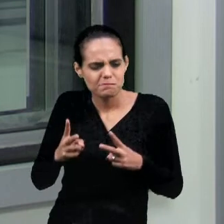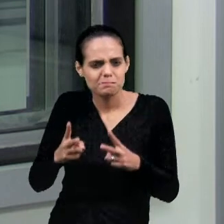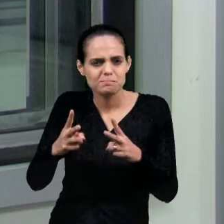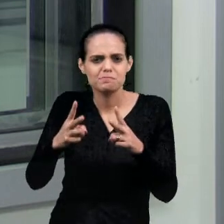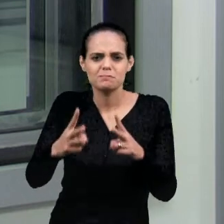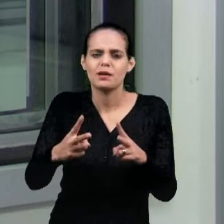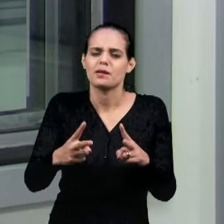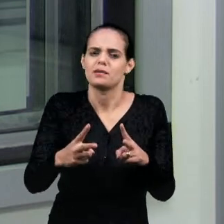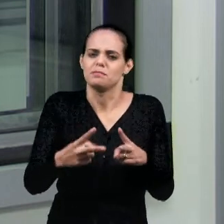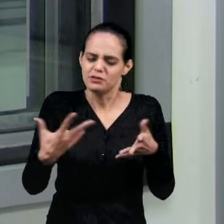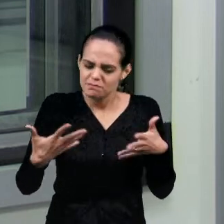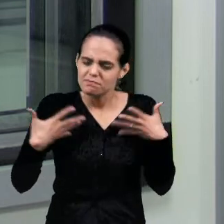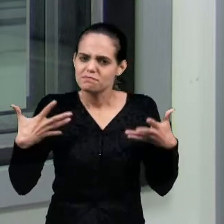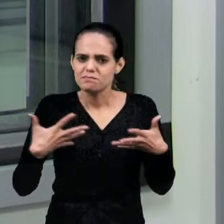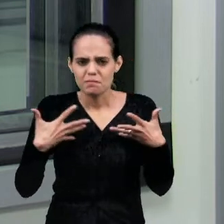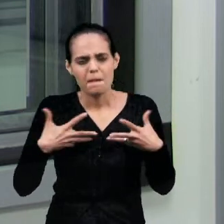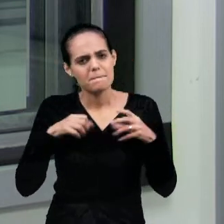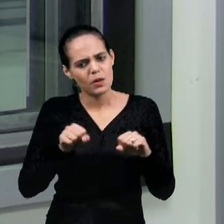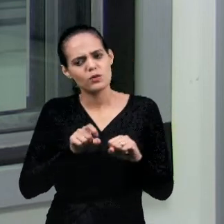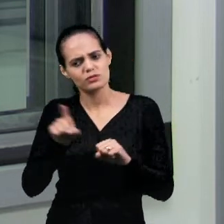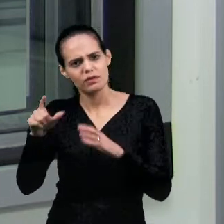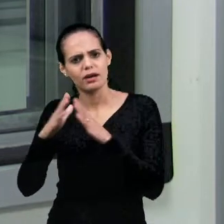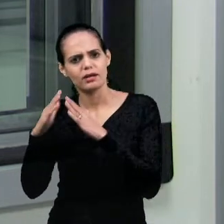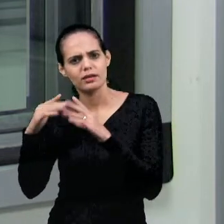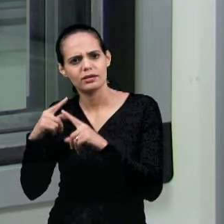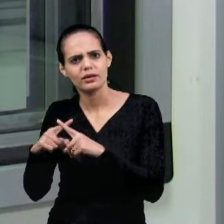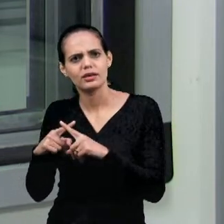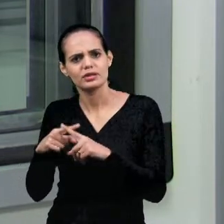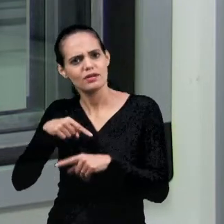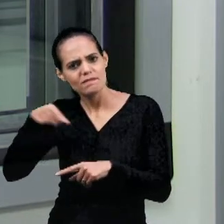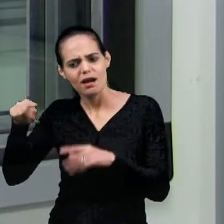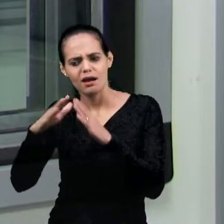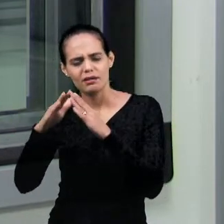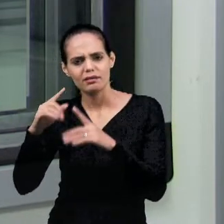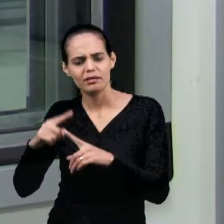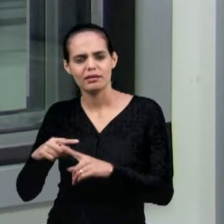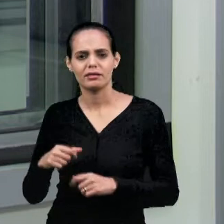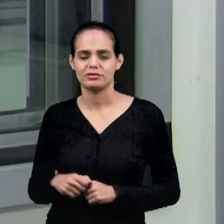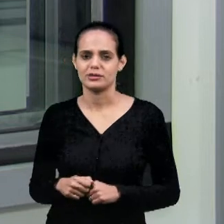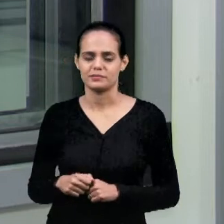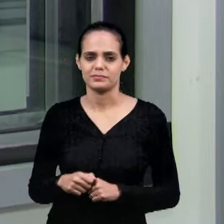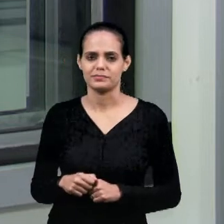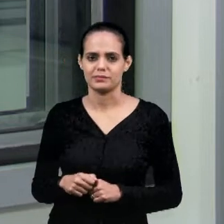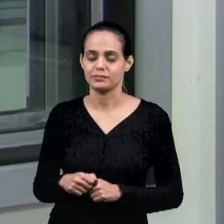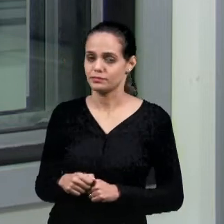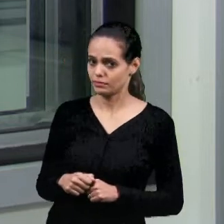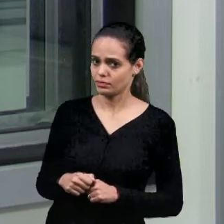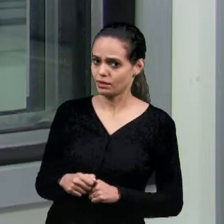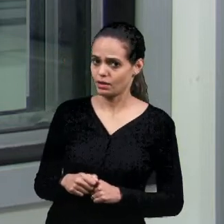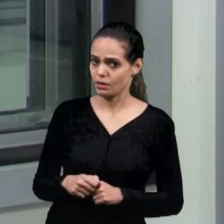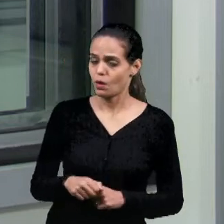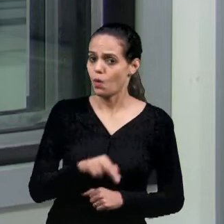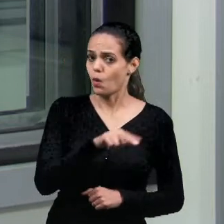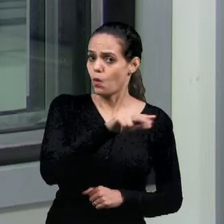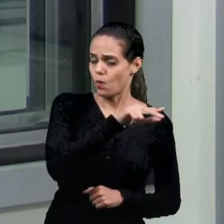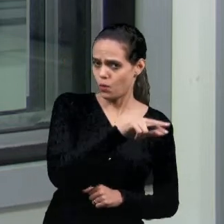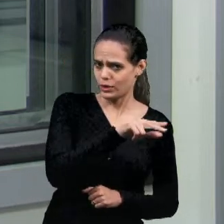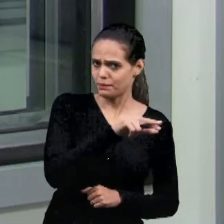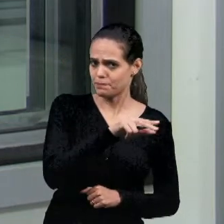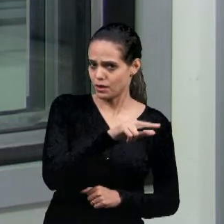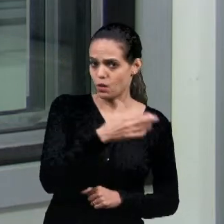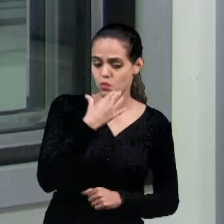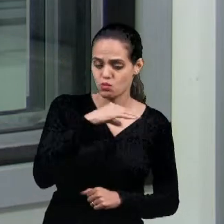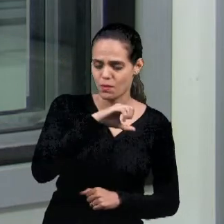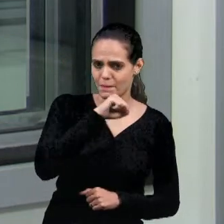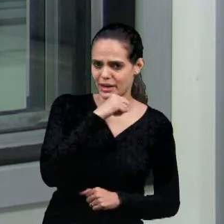era jovem, ele viu um irmão dele fazendo oposição, né? Que pro filho não ir para a igreja, para nossa igreja.